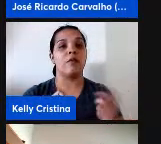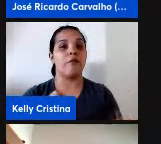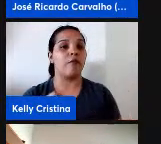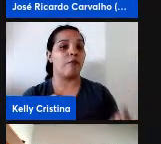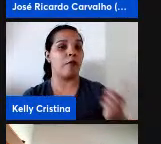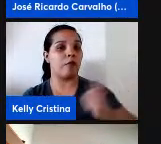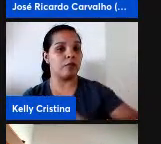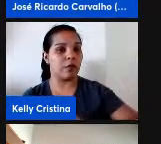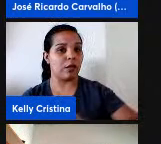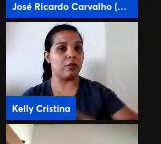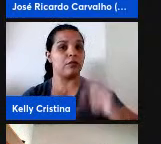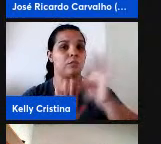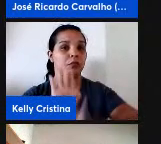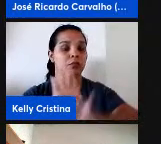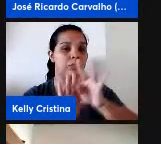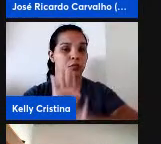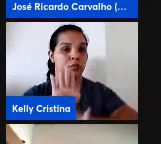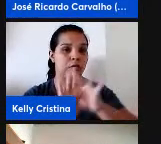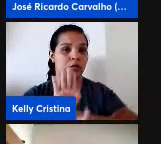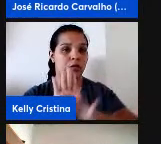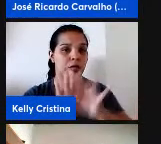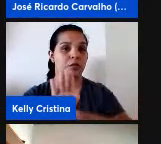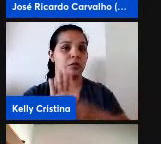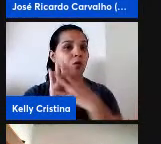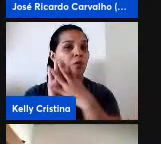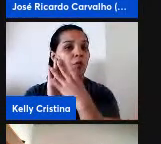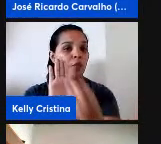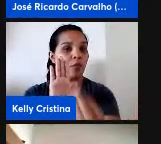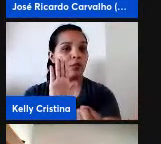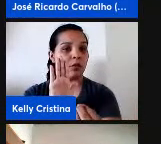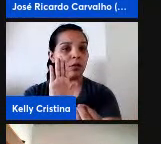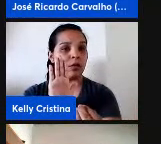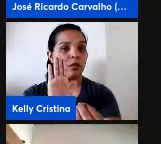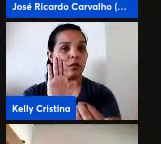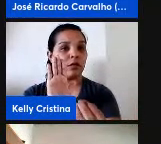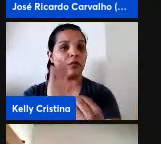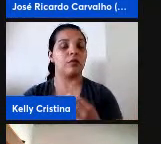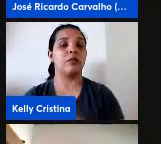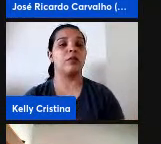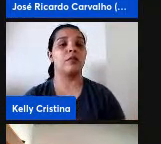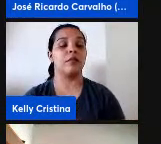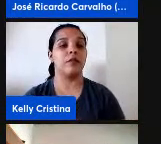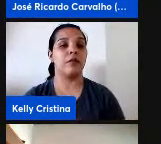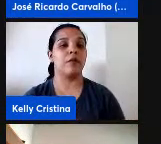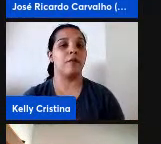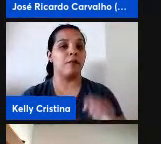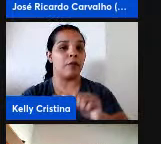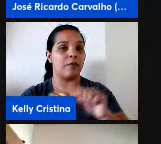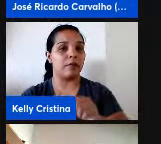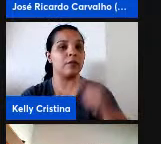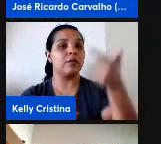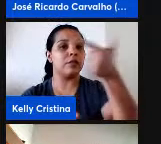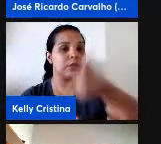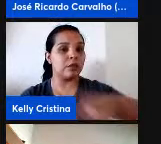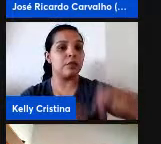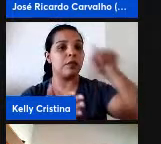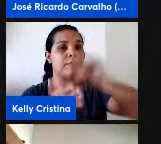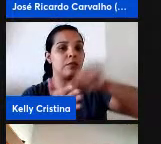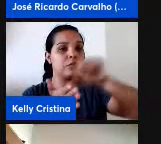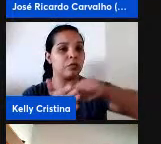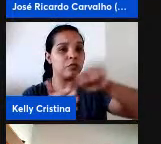que funciona como modelo, que, no caso, eu vou fazer aqui, né? A gente vai fazer a reescrita do conto...